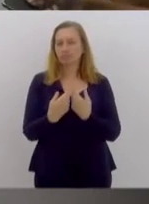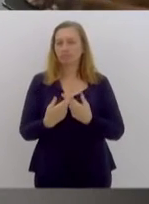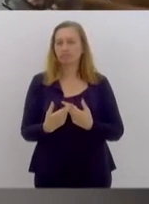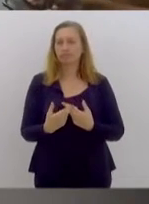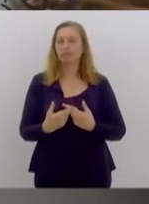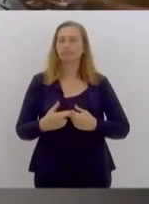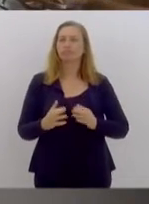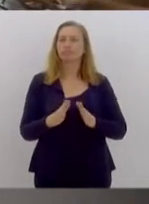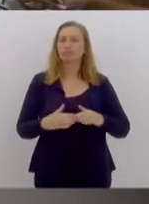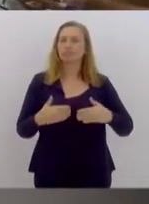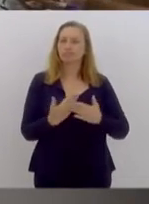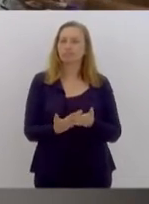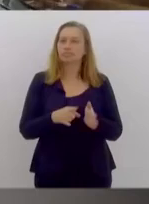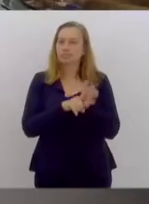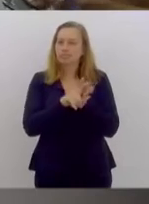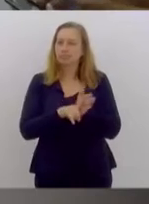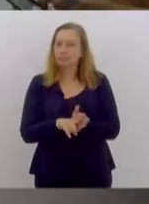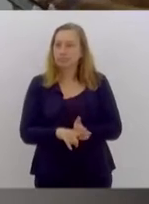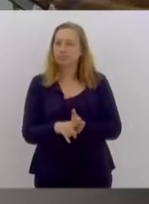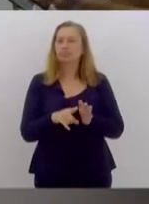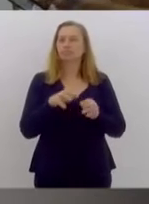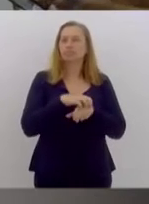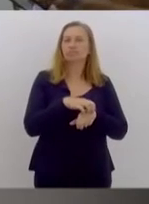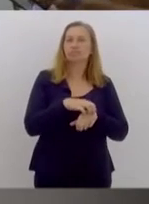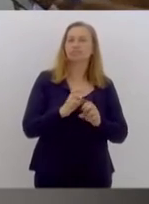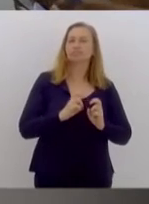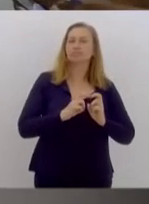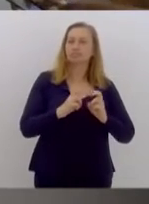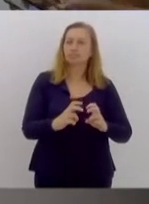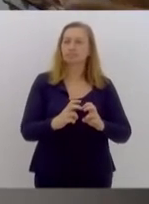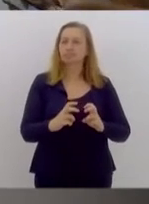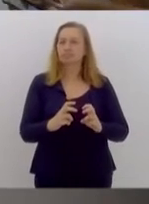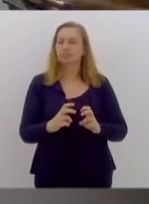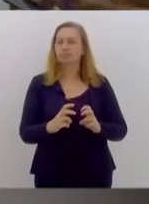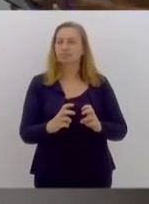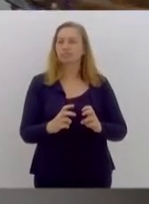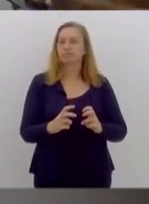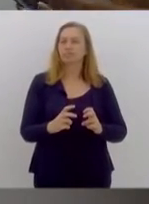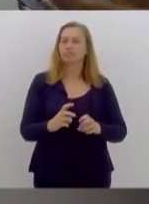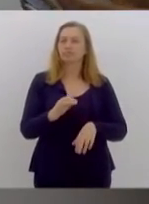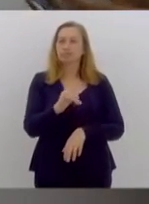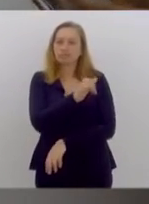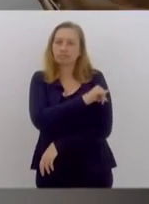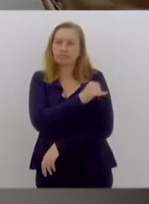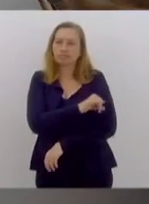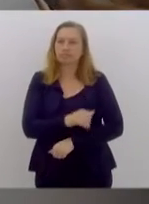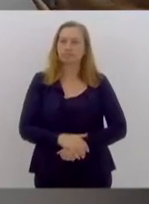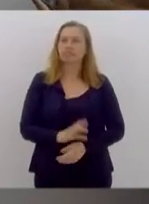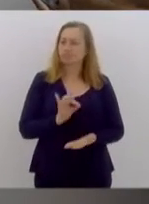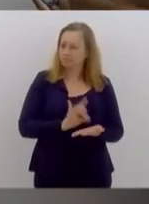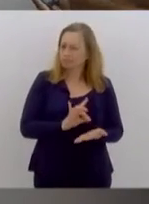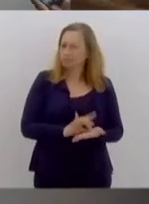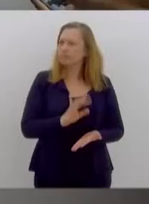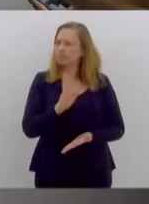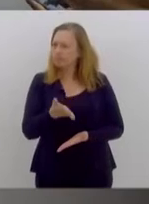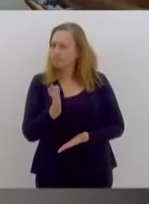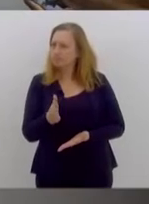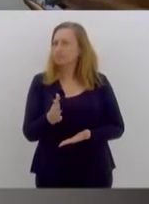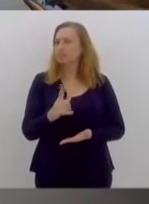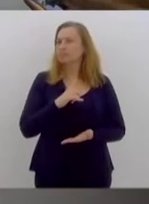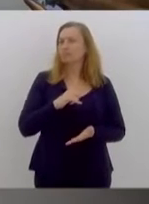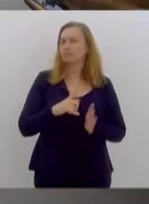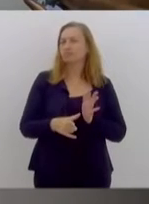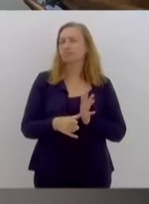parlamentar de inquérito que investiga o transporte Ferroviário de passageiros no Rio de Janeiro na verdade nós já tivemos uma sessão